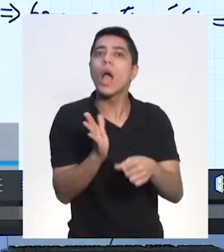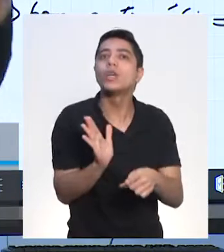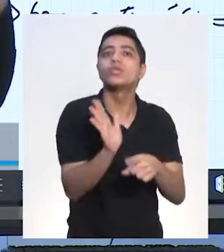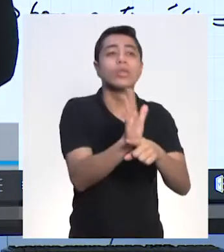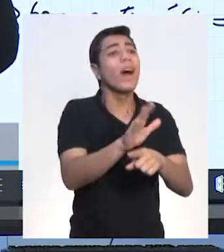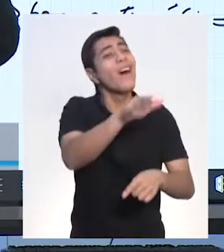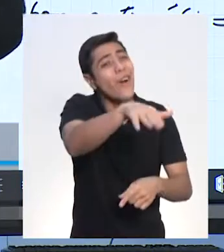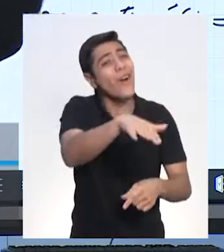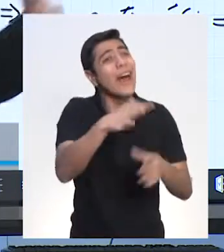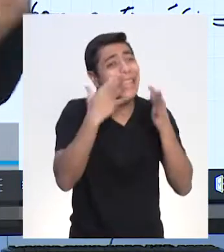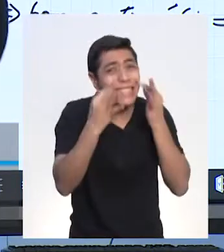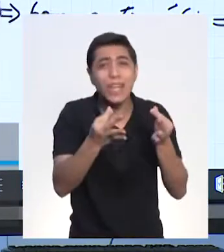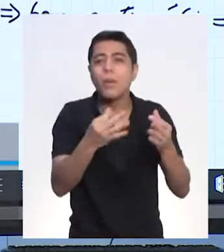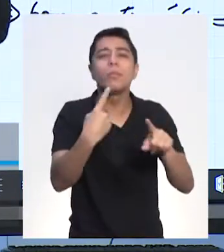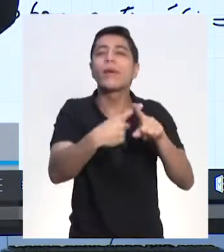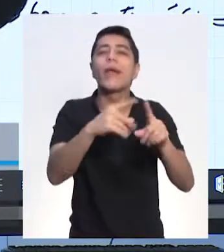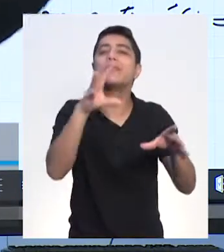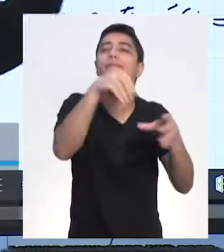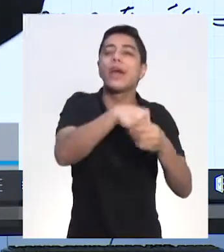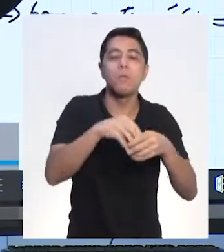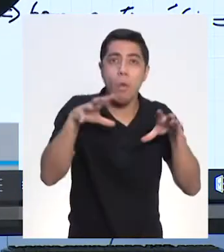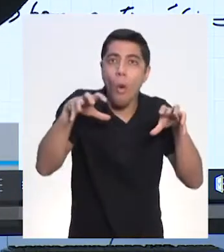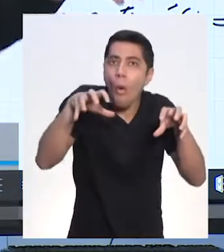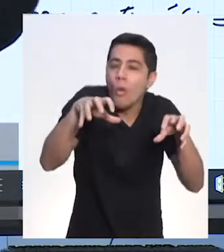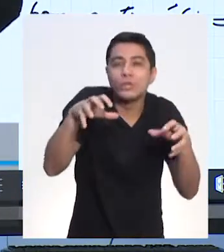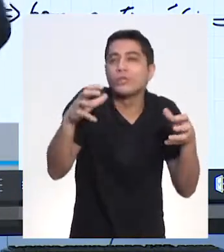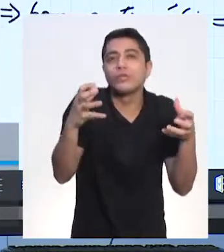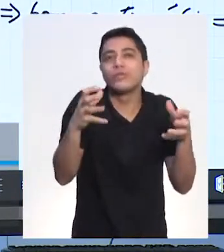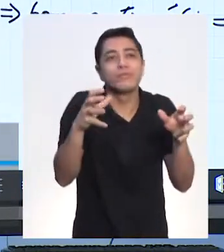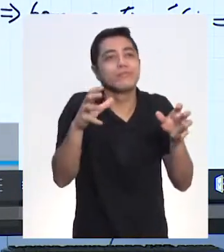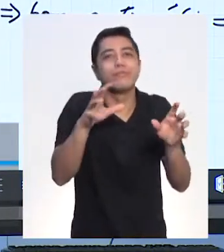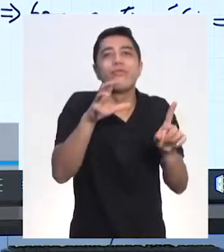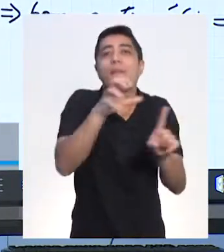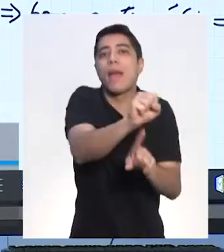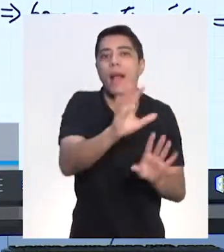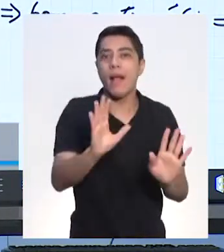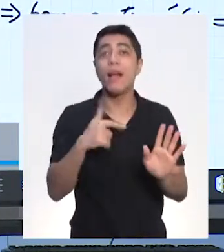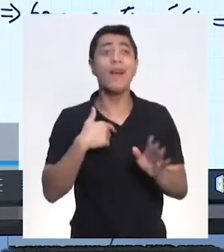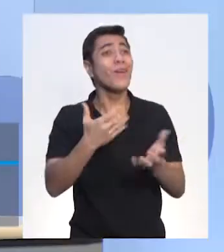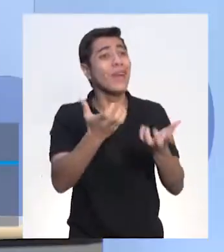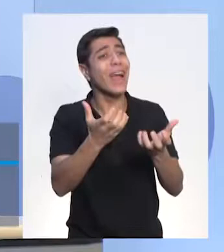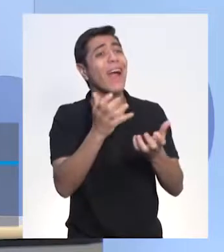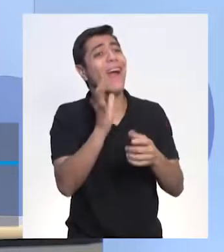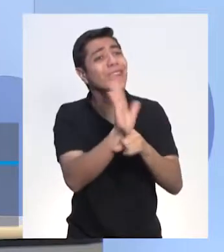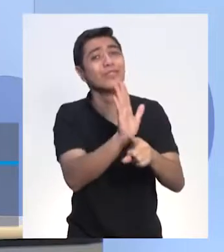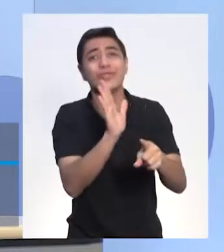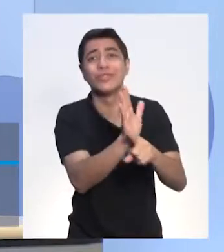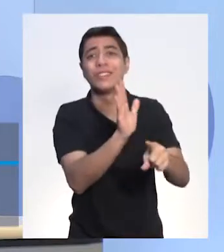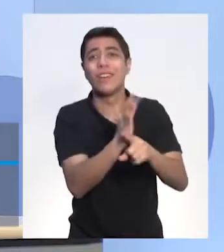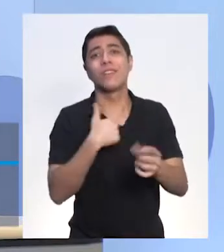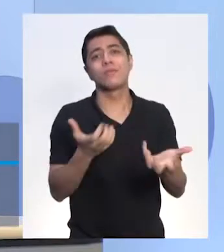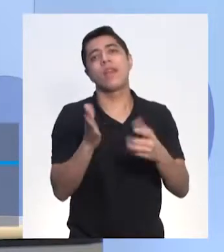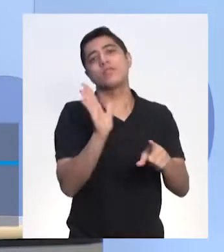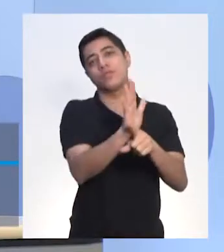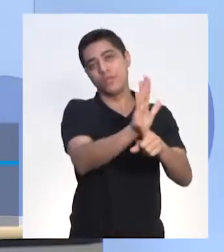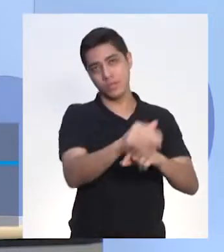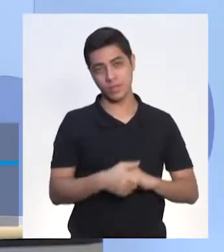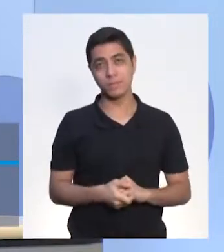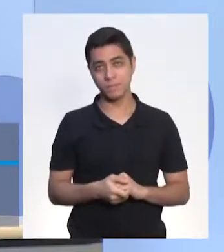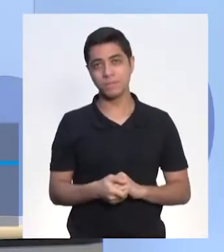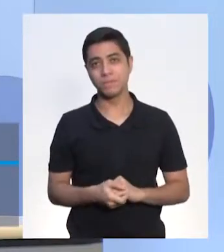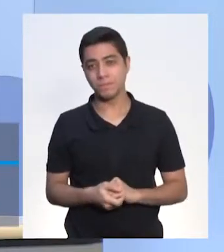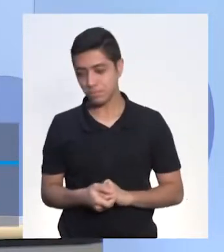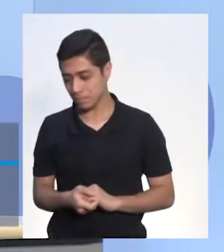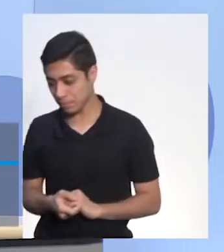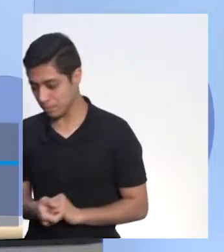naquela sala, porque o fantasma ou o monstro, sei lá, está atrás da porta. Chega um momento que você é o próprio personagem, você é o